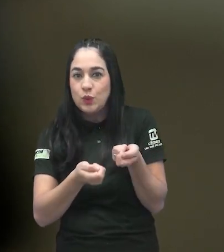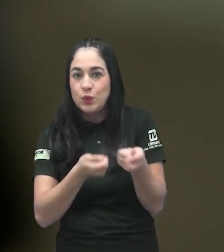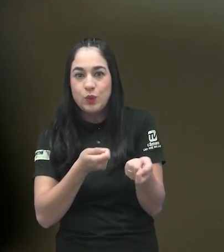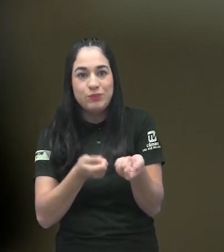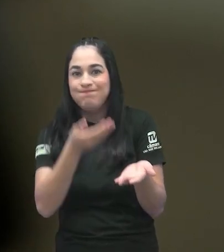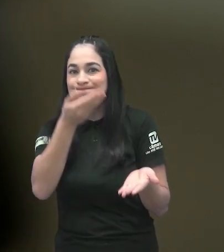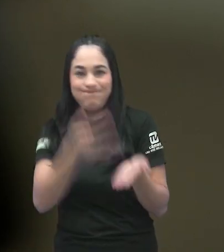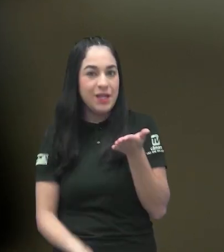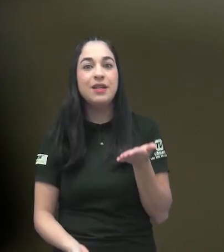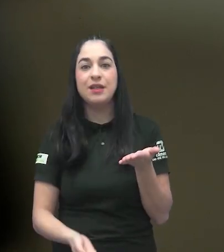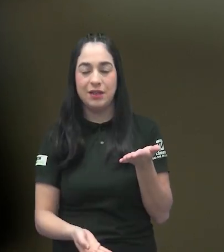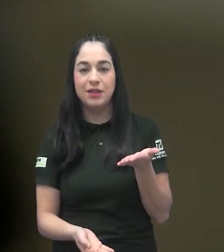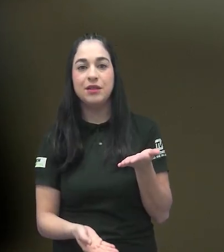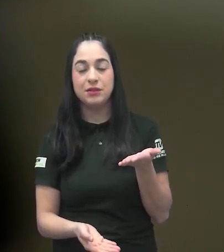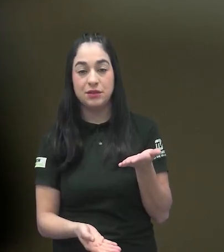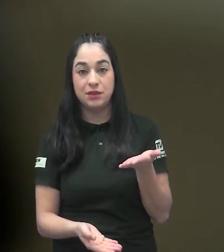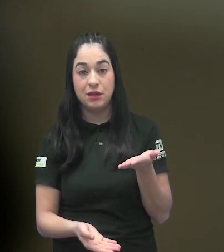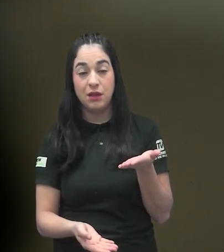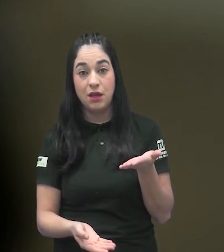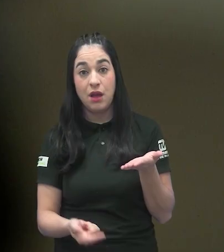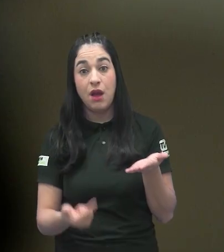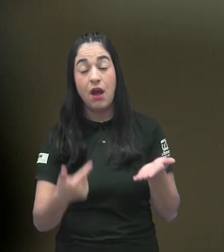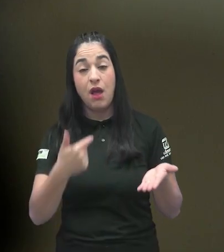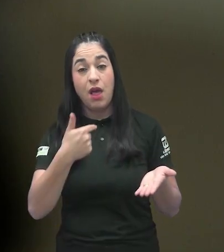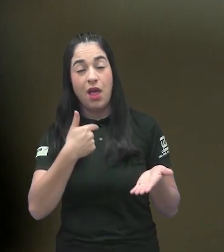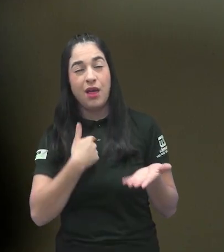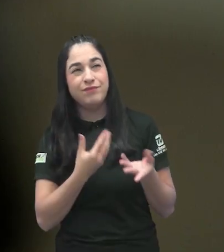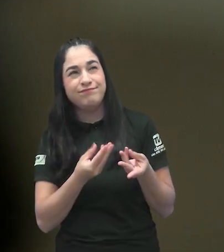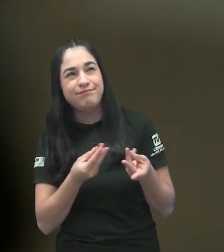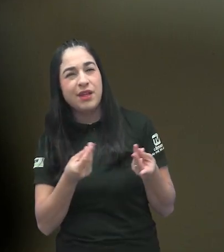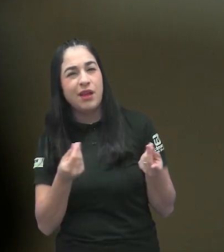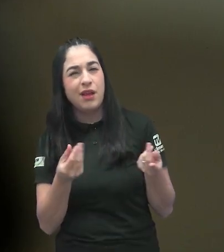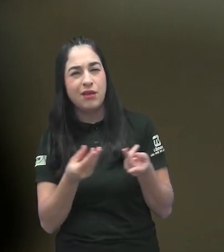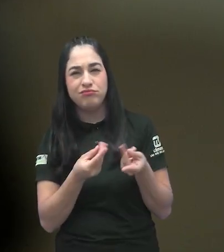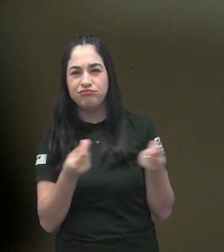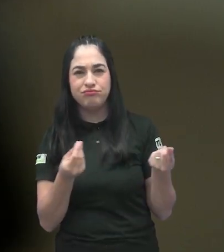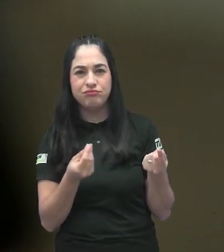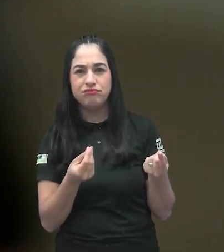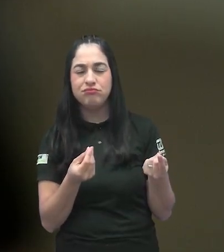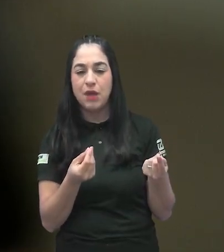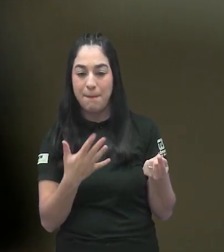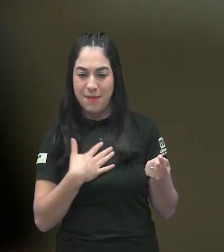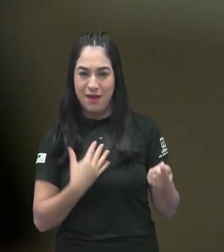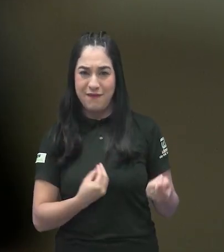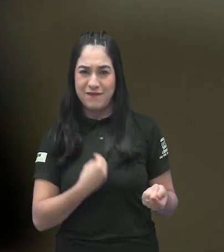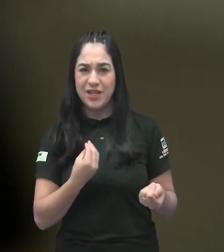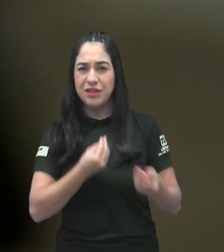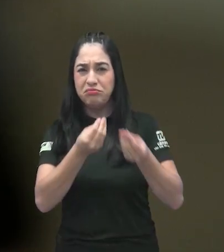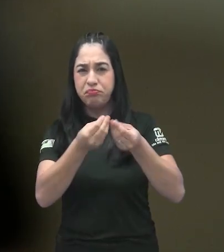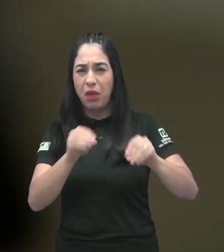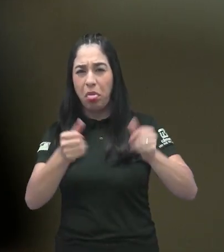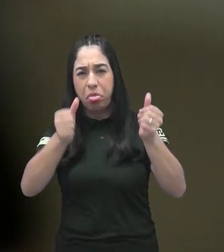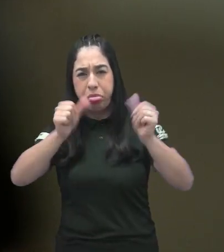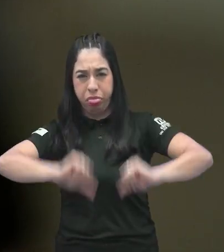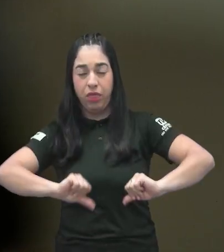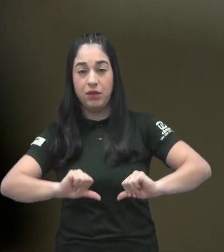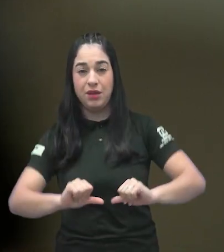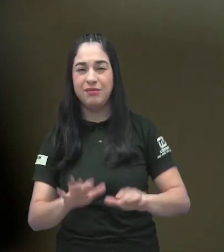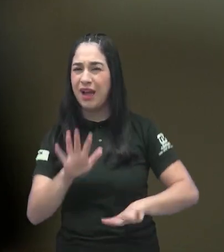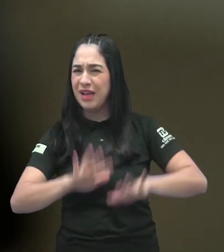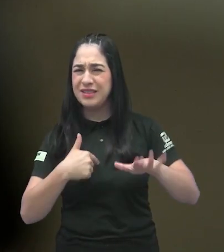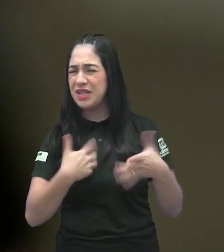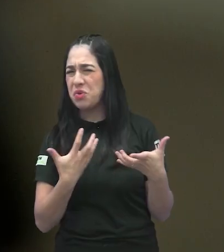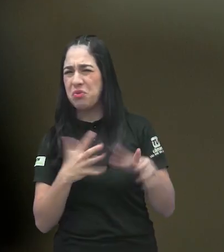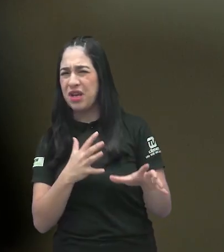completamente fora do controle, onde eu fui perdendo o controle total da minha vida.